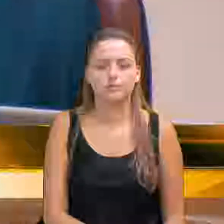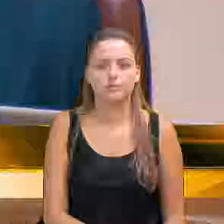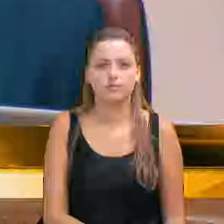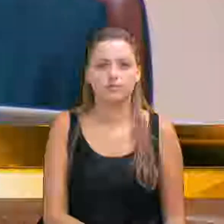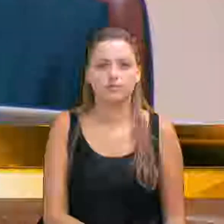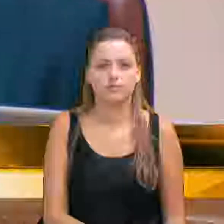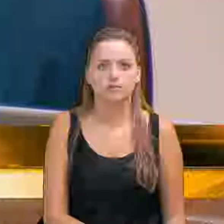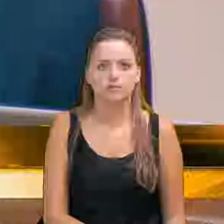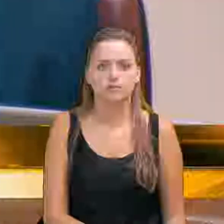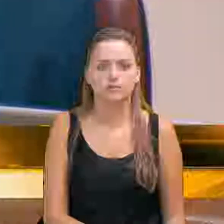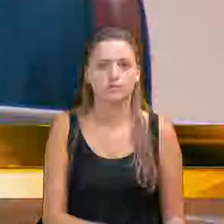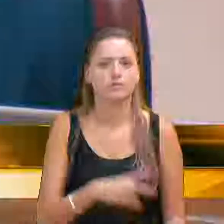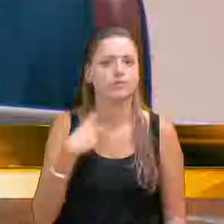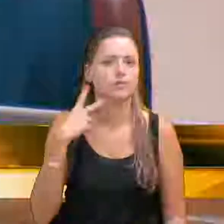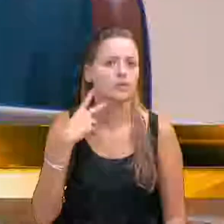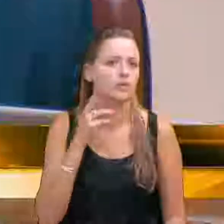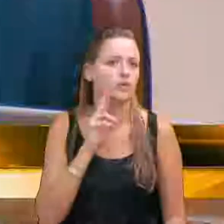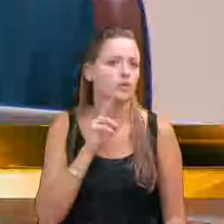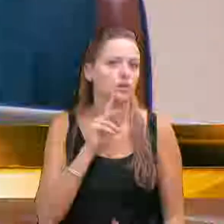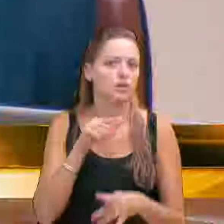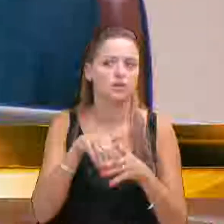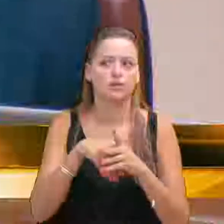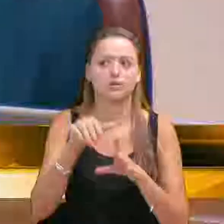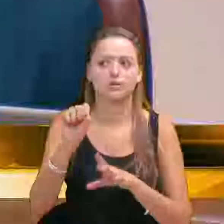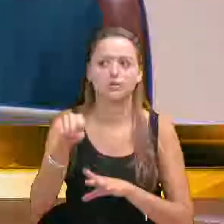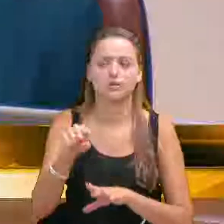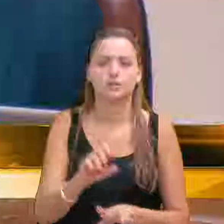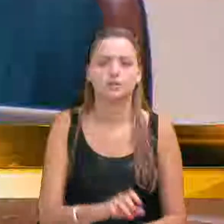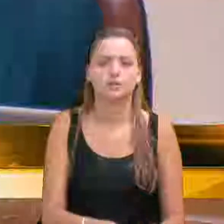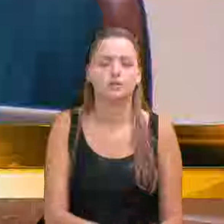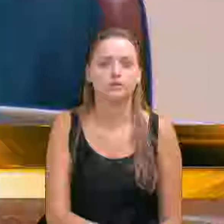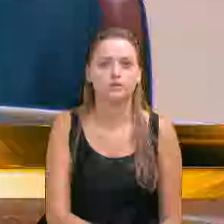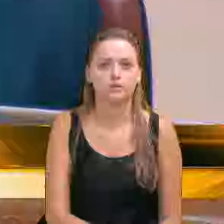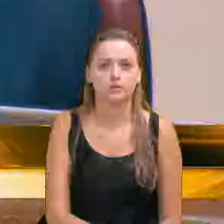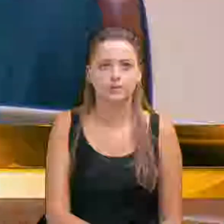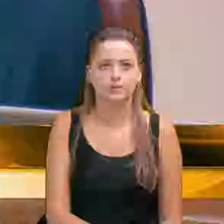Voto favorável, senhor presidente. O vereador Renato Oliveira vota favorável.